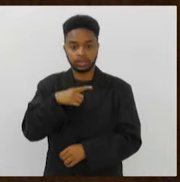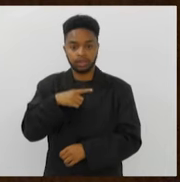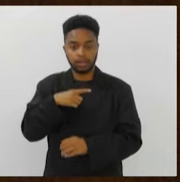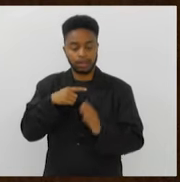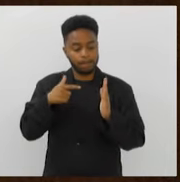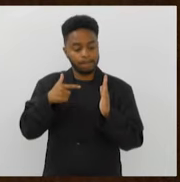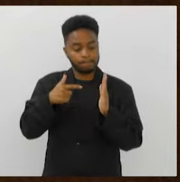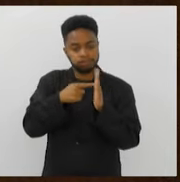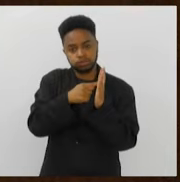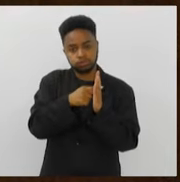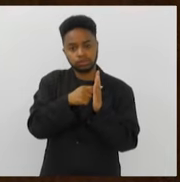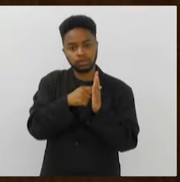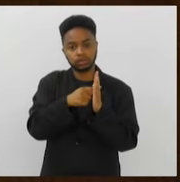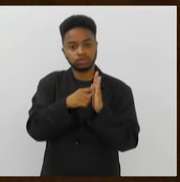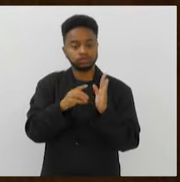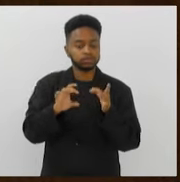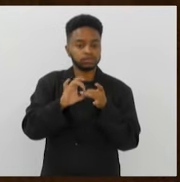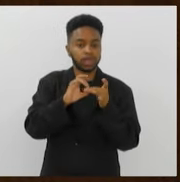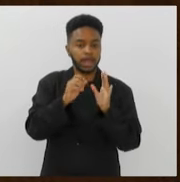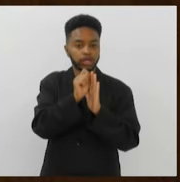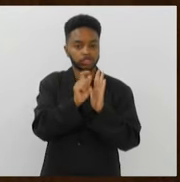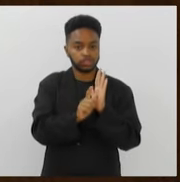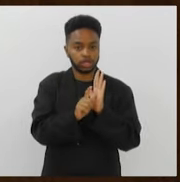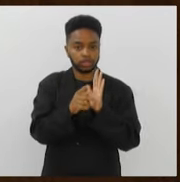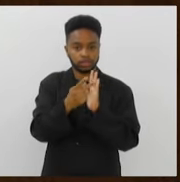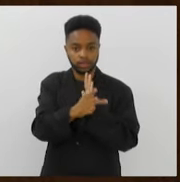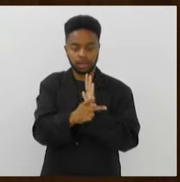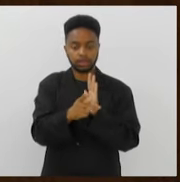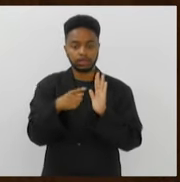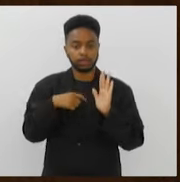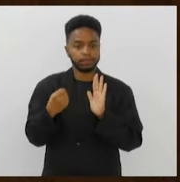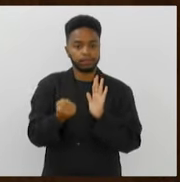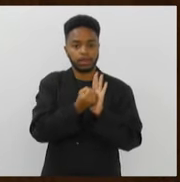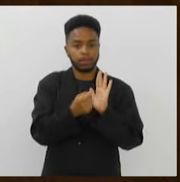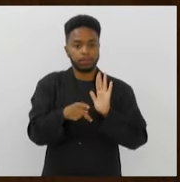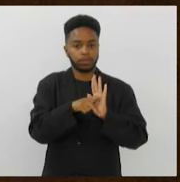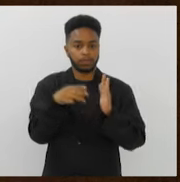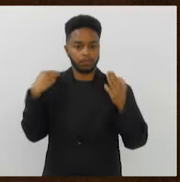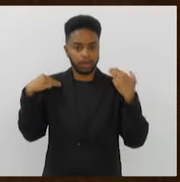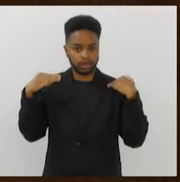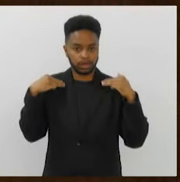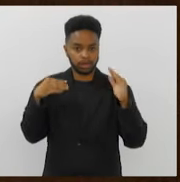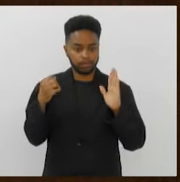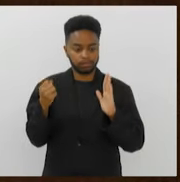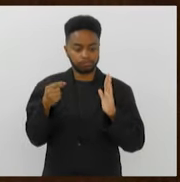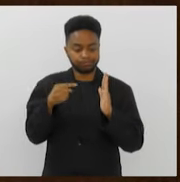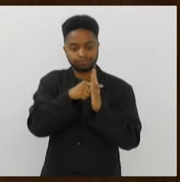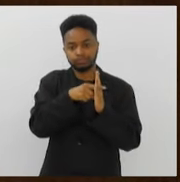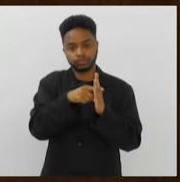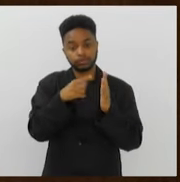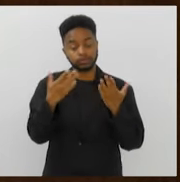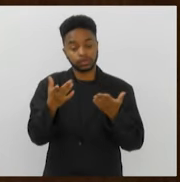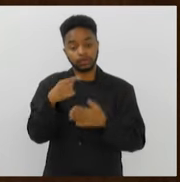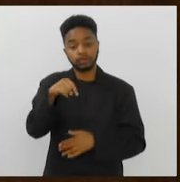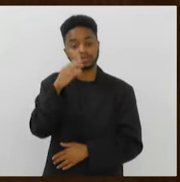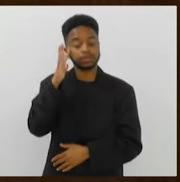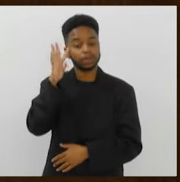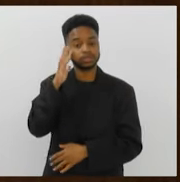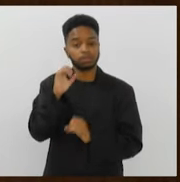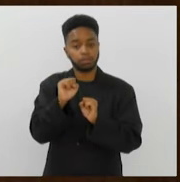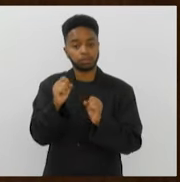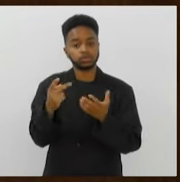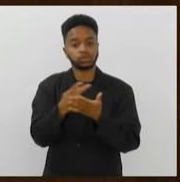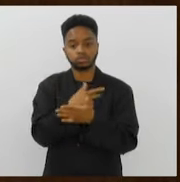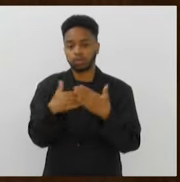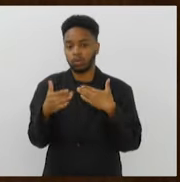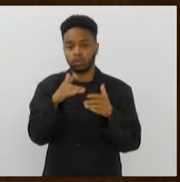na agenda da Marinha, na agenda com o emblema da Marinha na sua mochila. Então, imaginem, isso pode acontecer